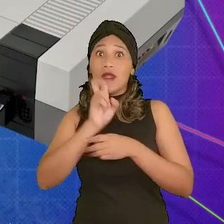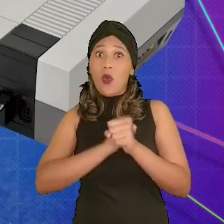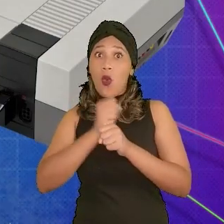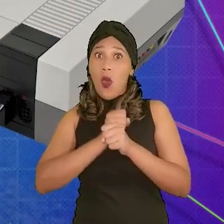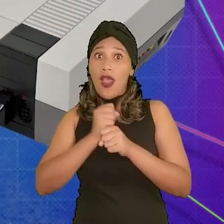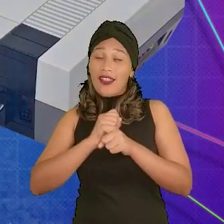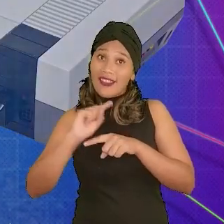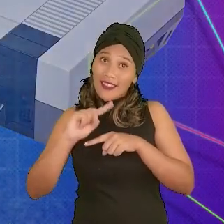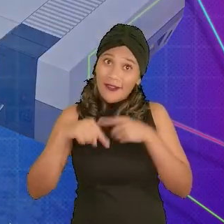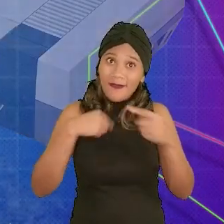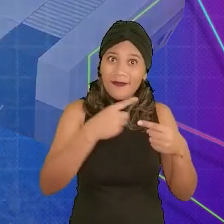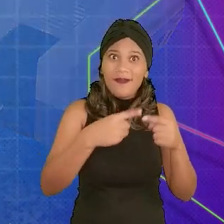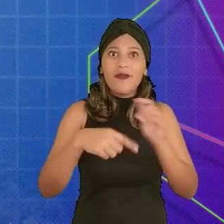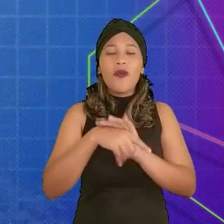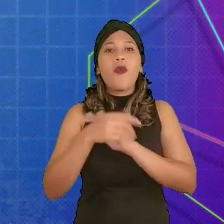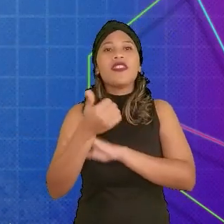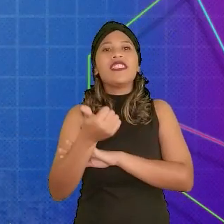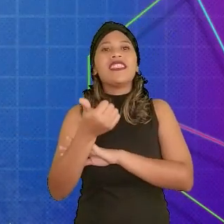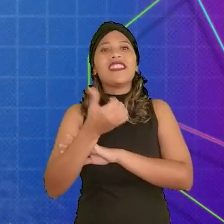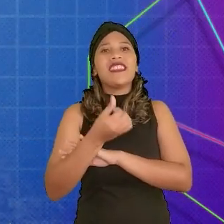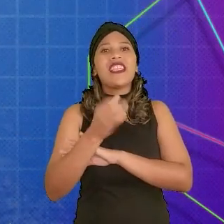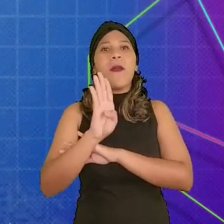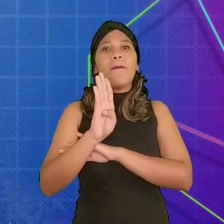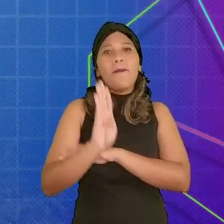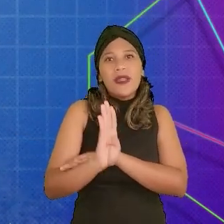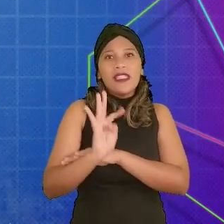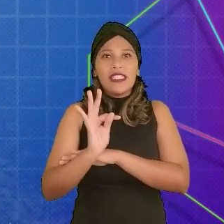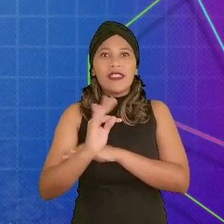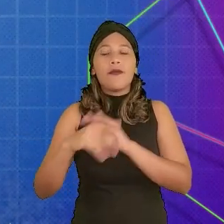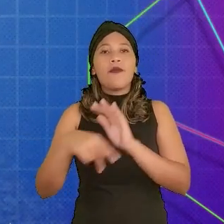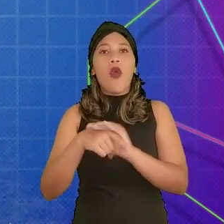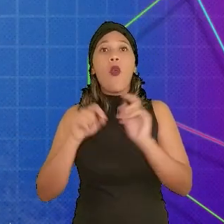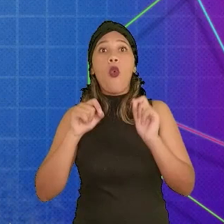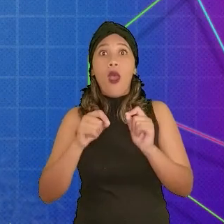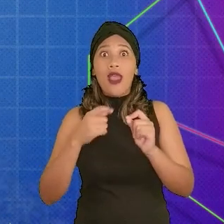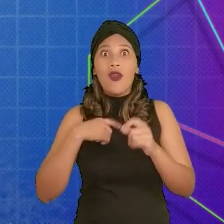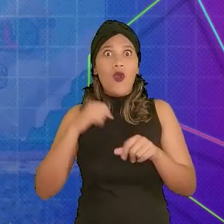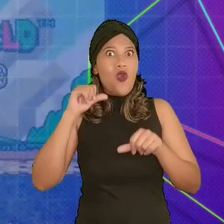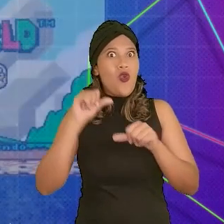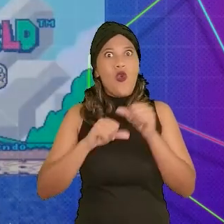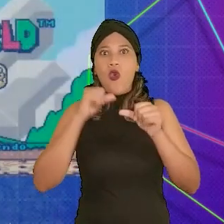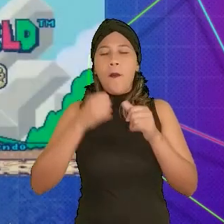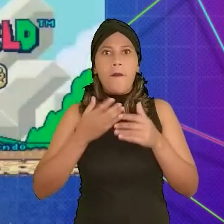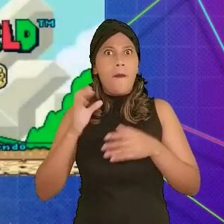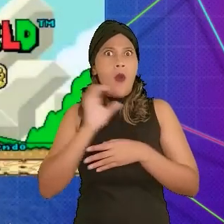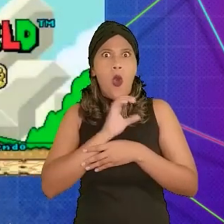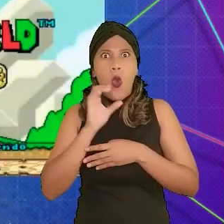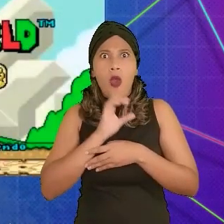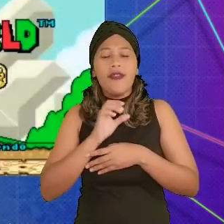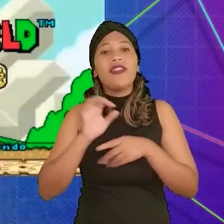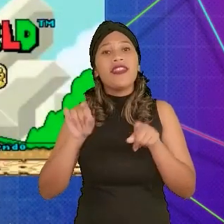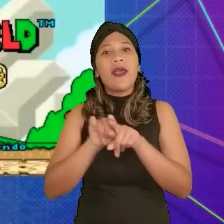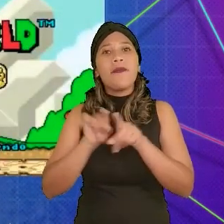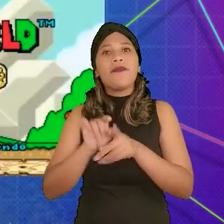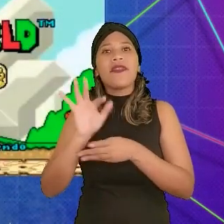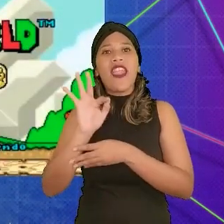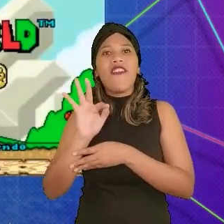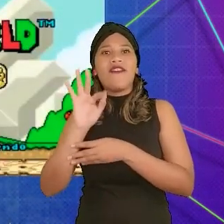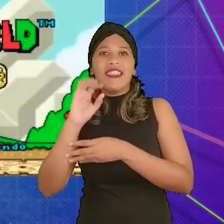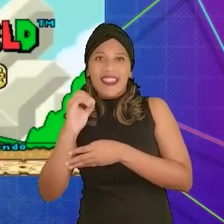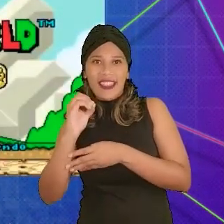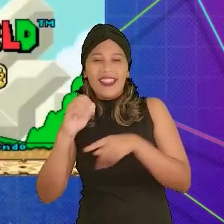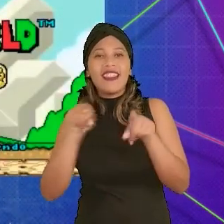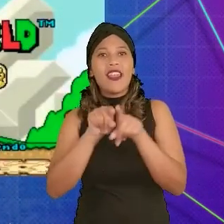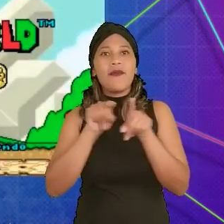anos depois ganha a versão 16 bits no Japão, conhecido como Super Famicom, junto dos jogos F-Zero e Super Mario